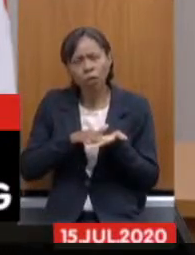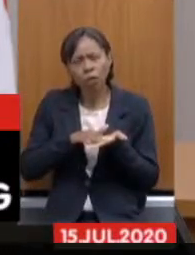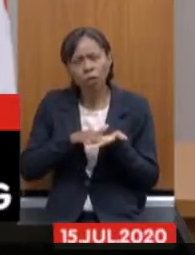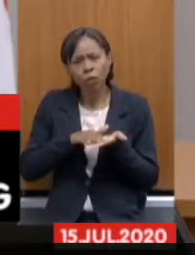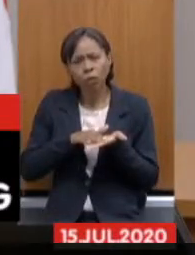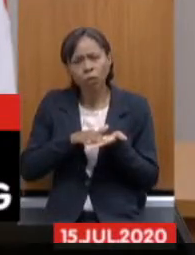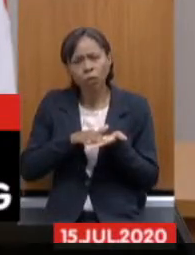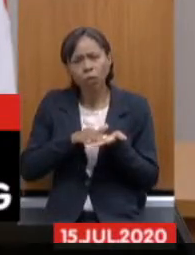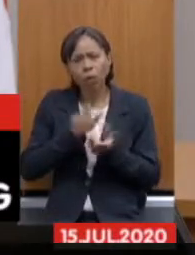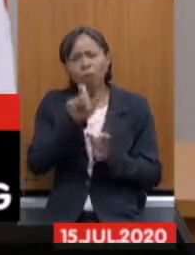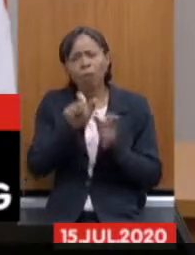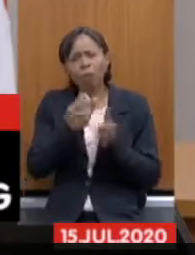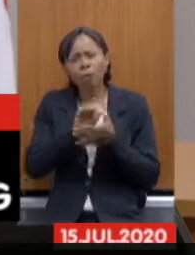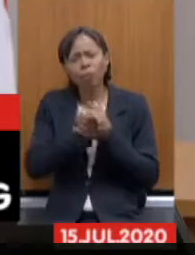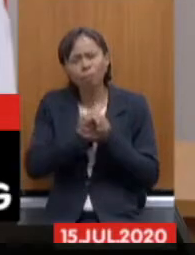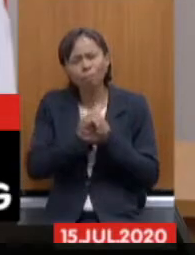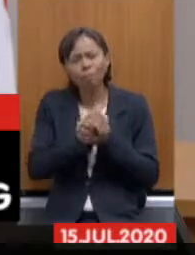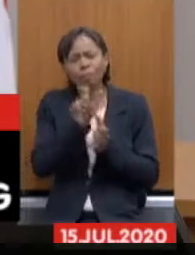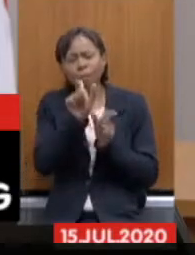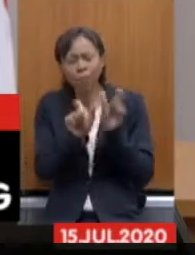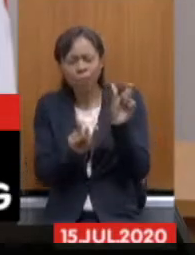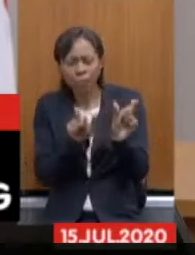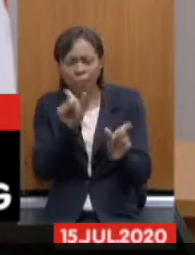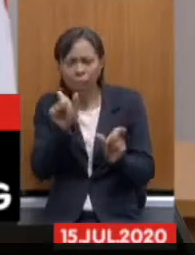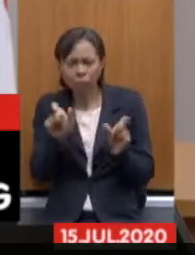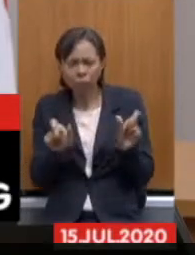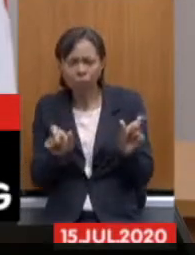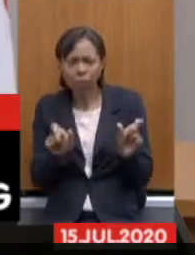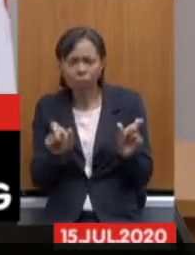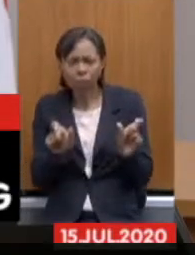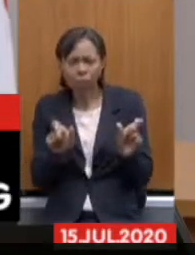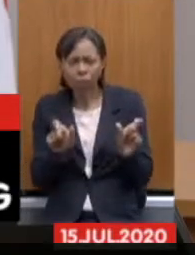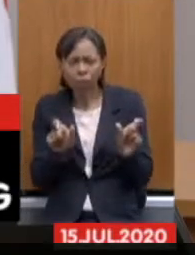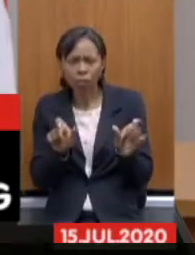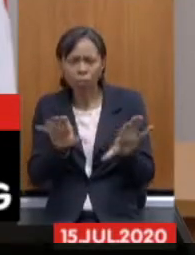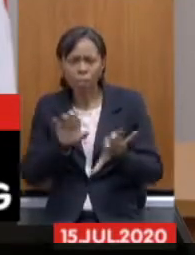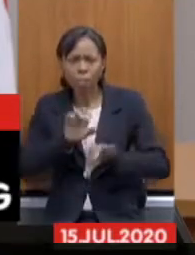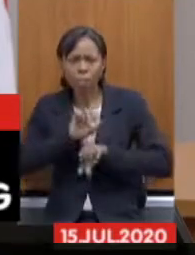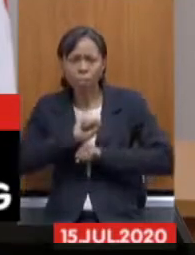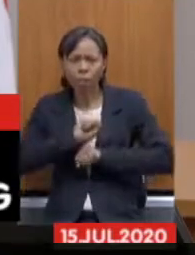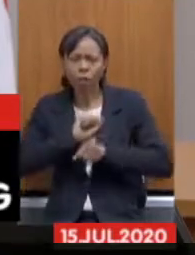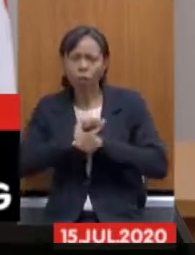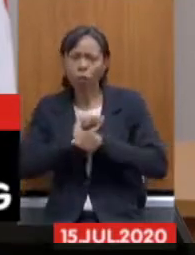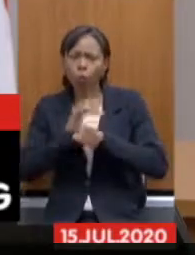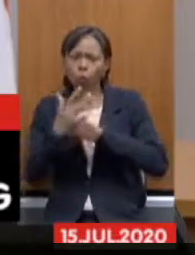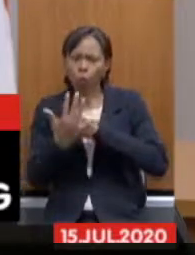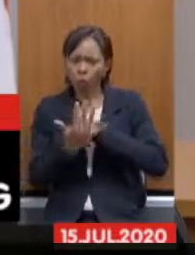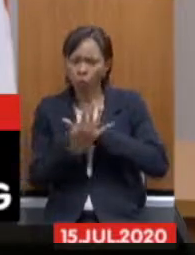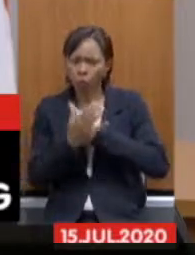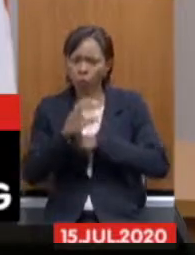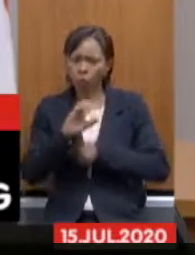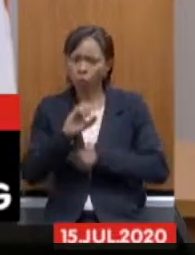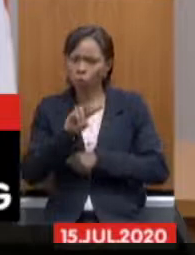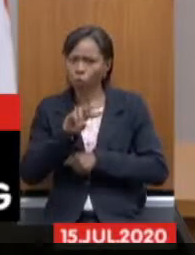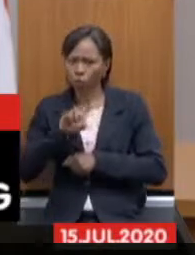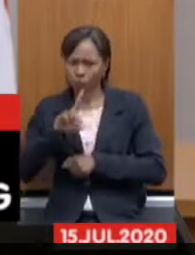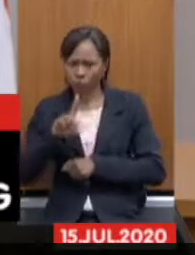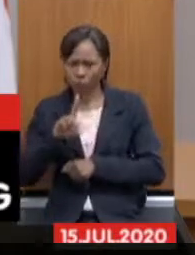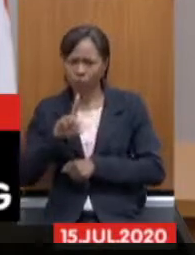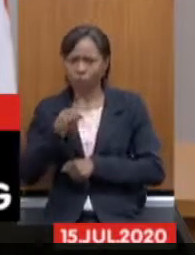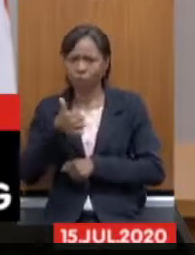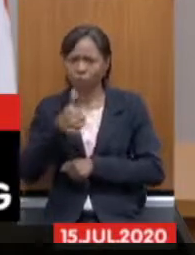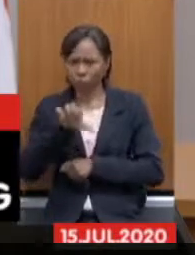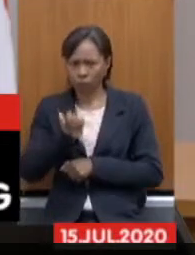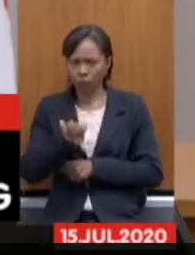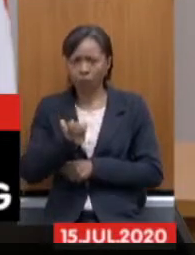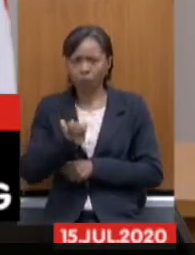e para as vítimas eu nunca vi de cianorte e nós temos hoje